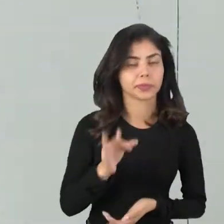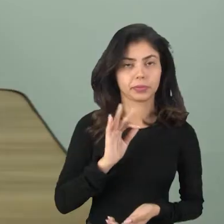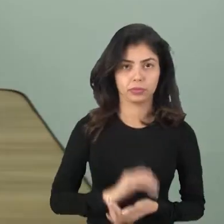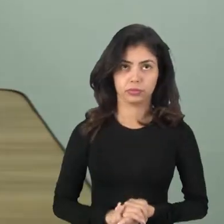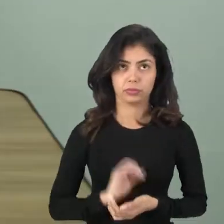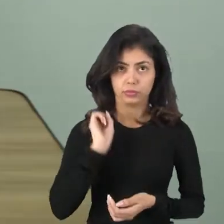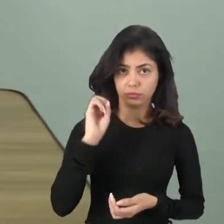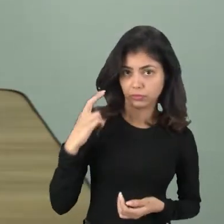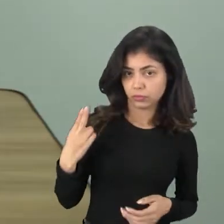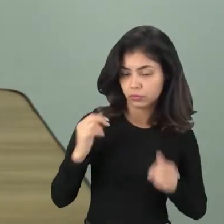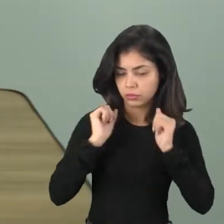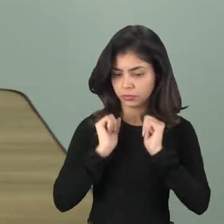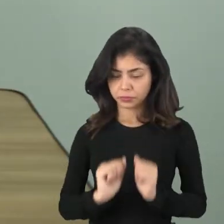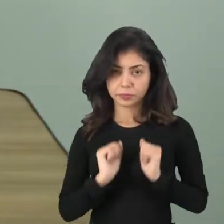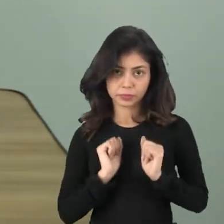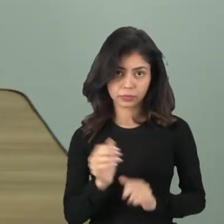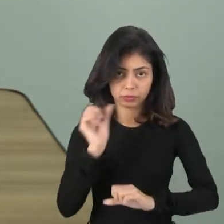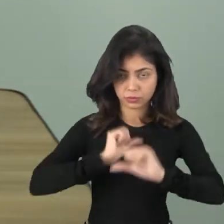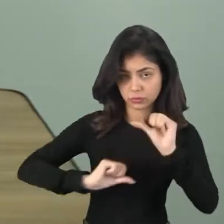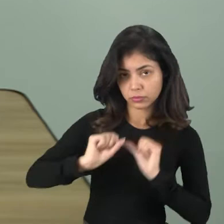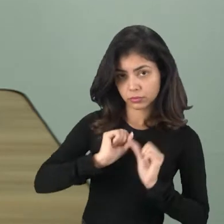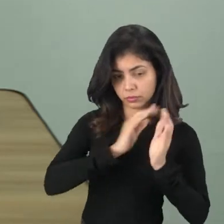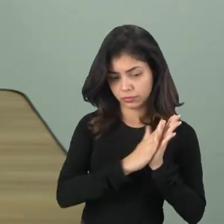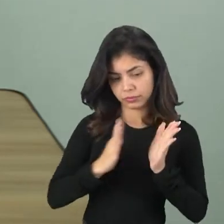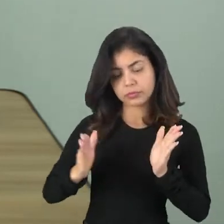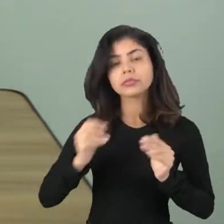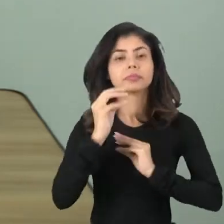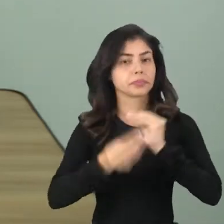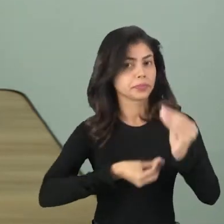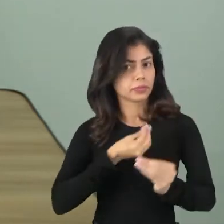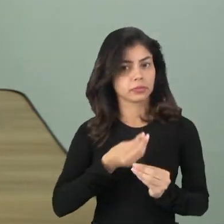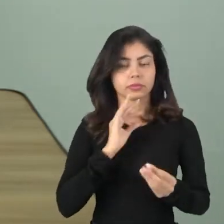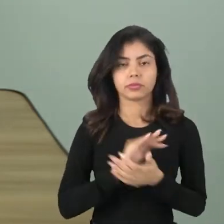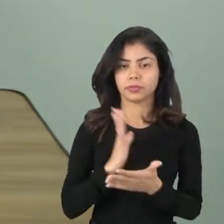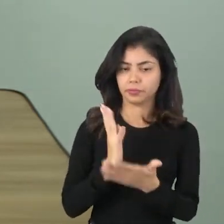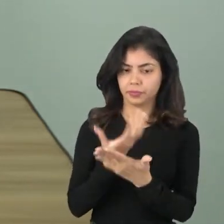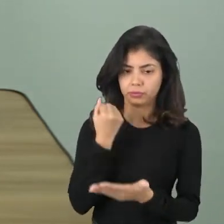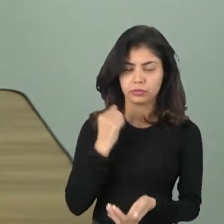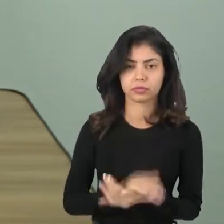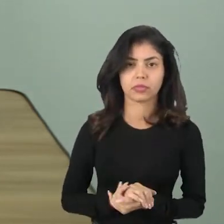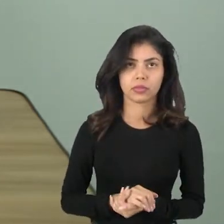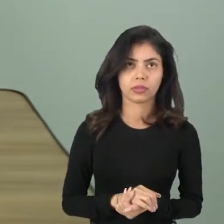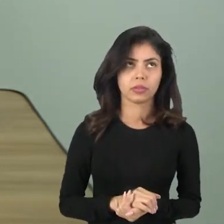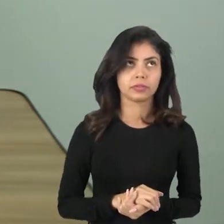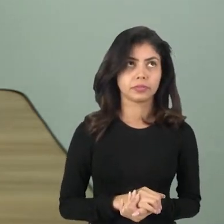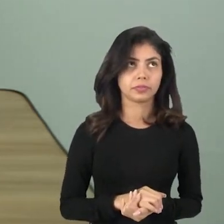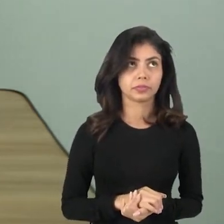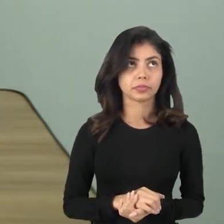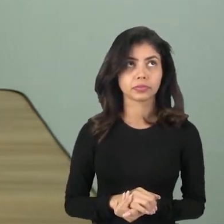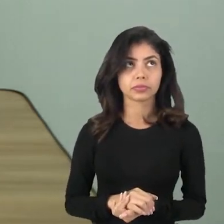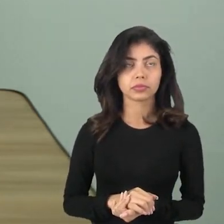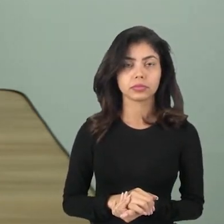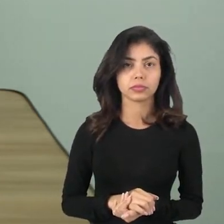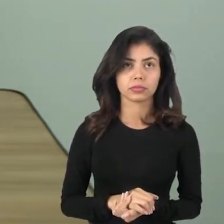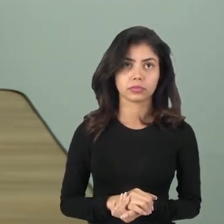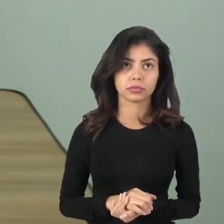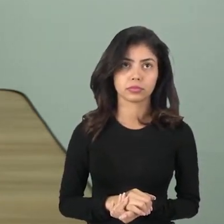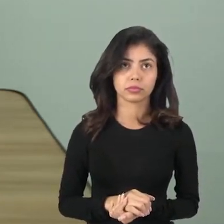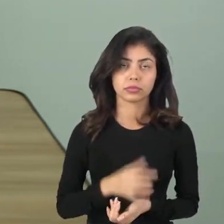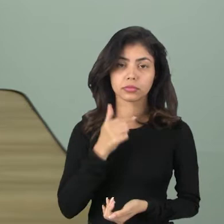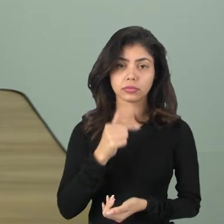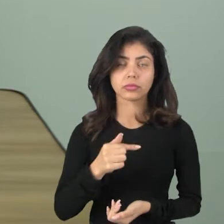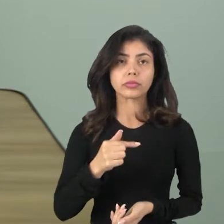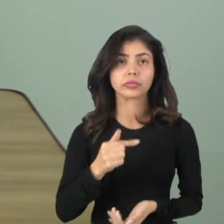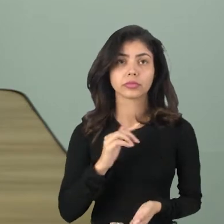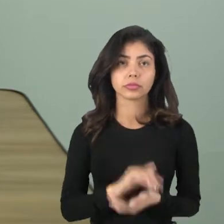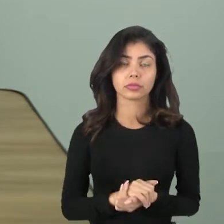certinho ou eu posso né trocar a ordem como eu posso pegar é o